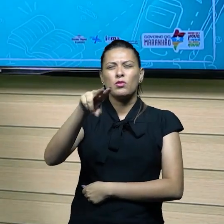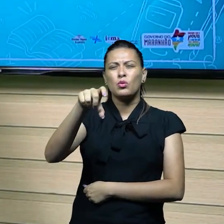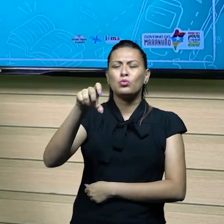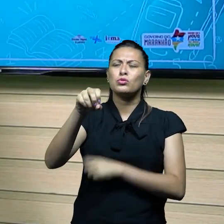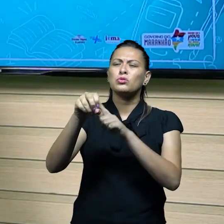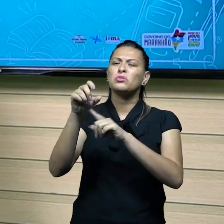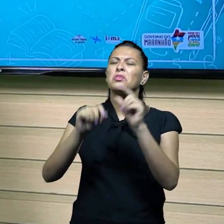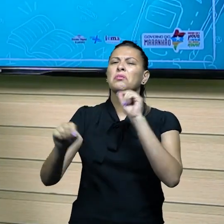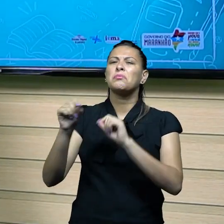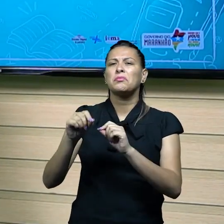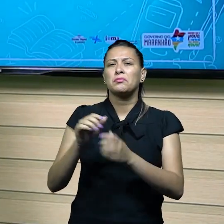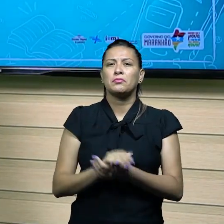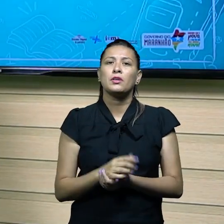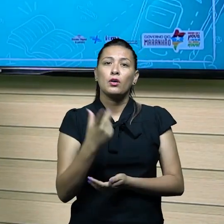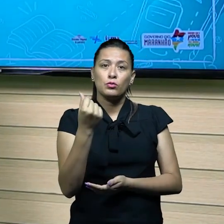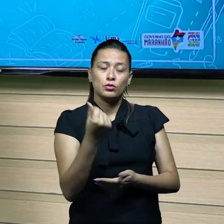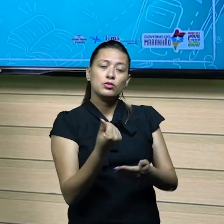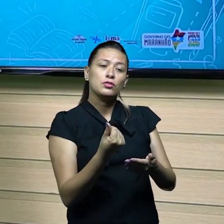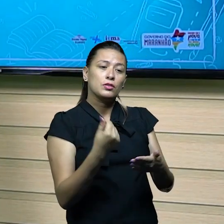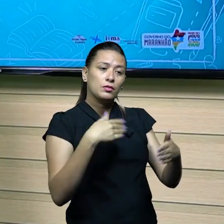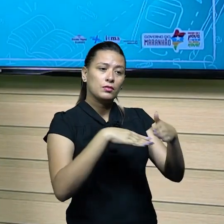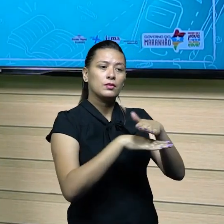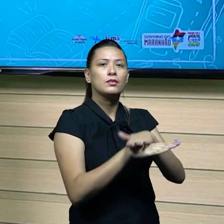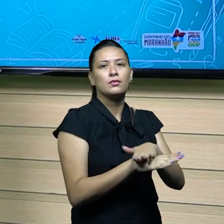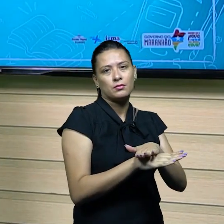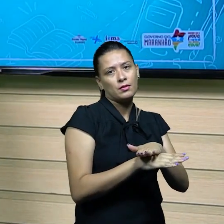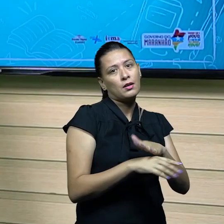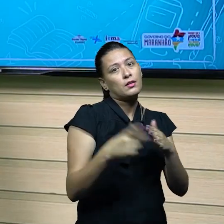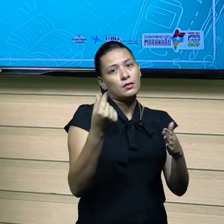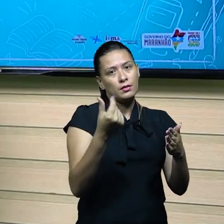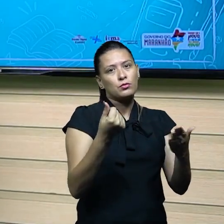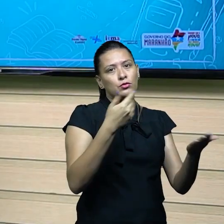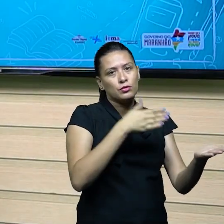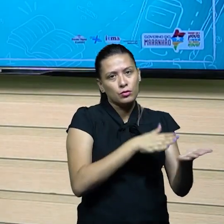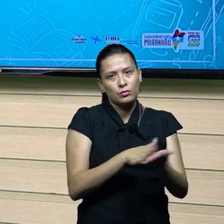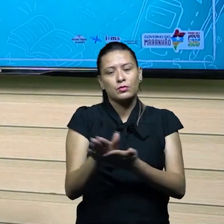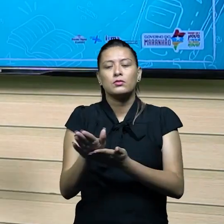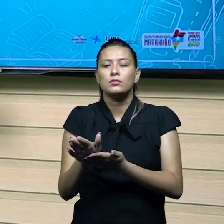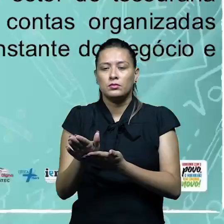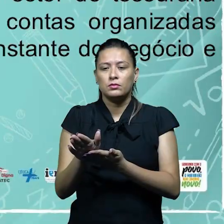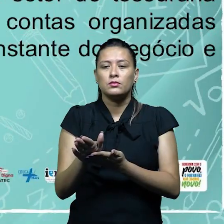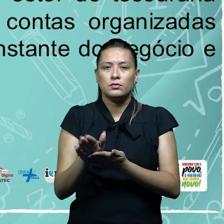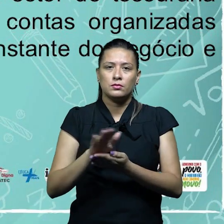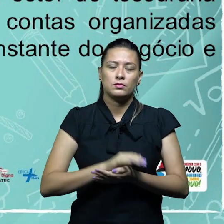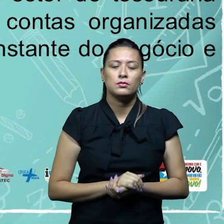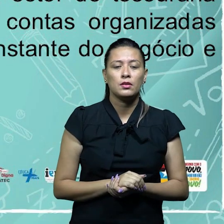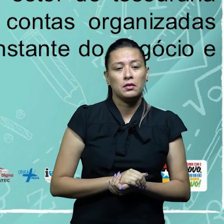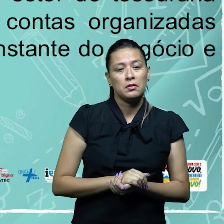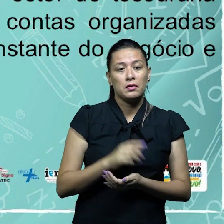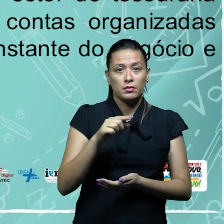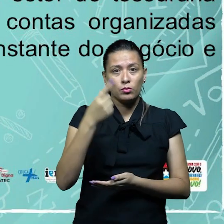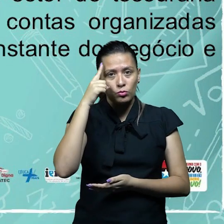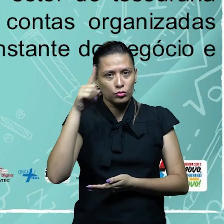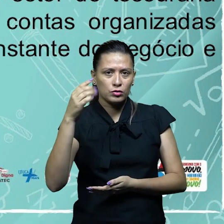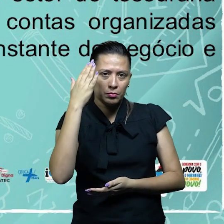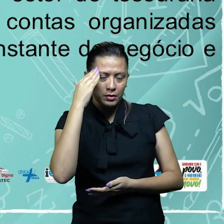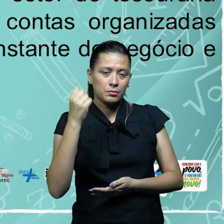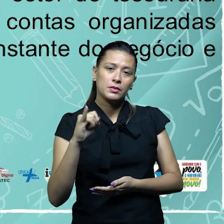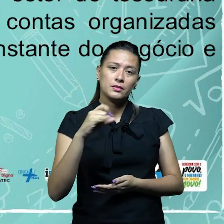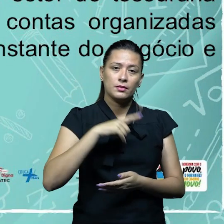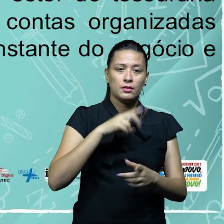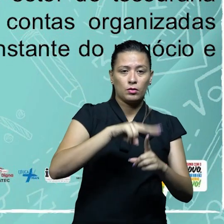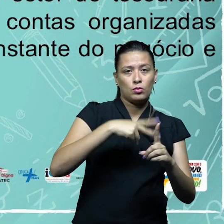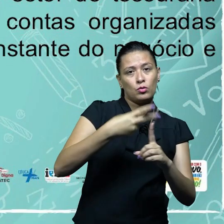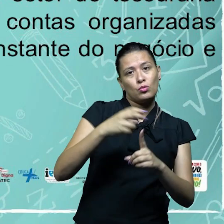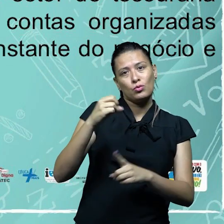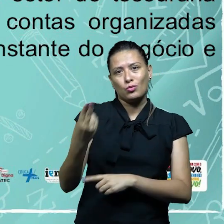movimentação para saber se naquele dia, naquele período determinado, o meu caixa teve lucro ou teve prejuízo, certinho? Seu objetivo é manter as contas organizadas,